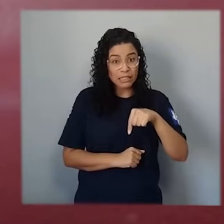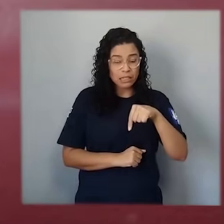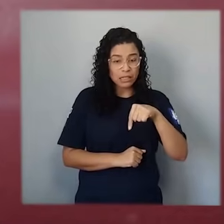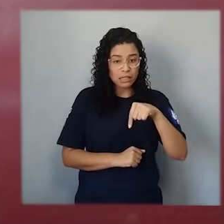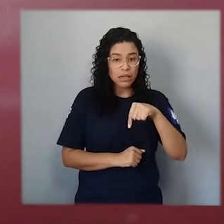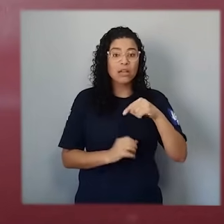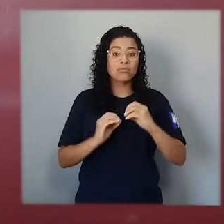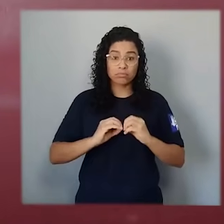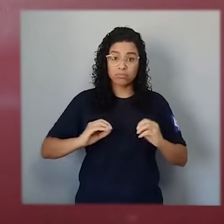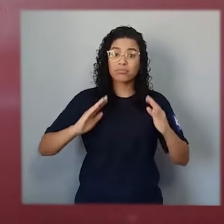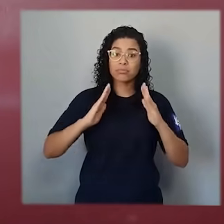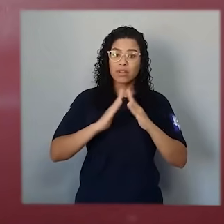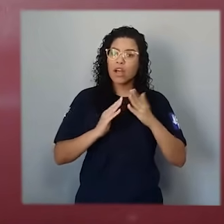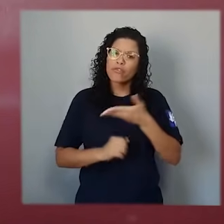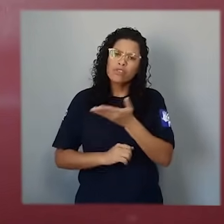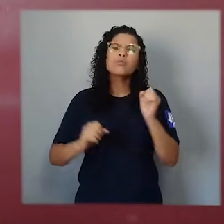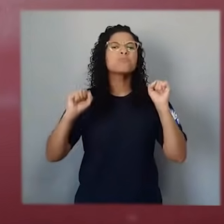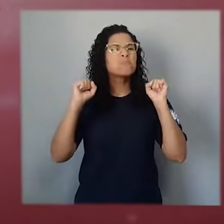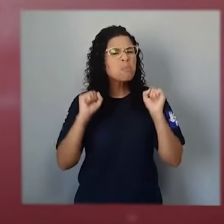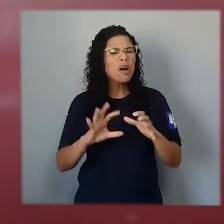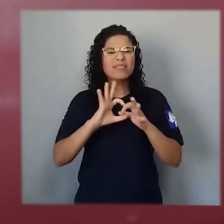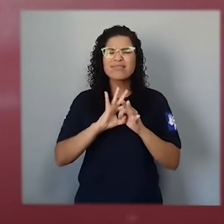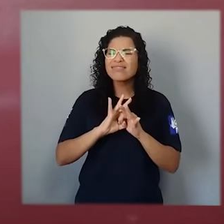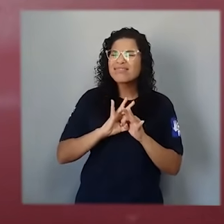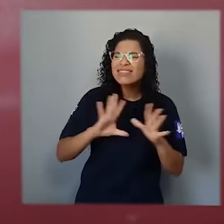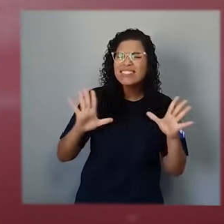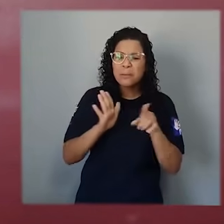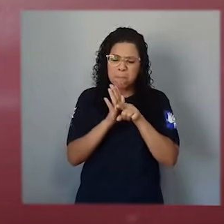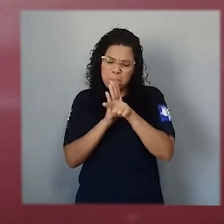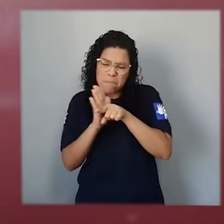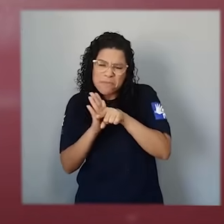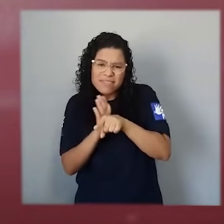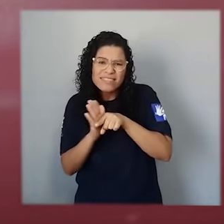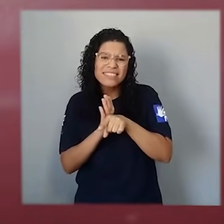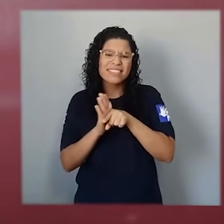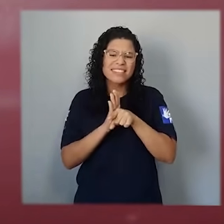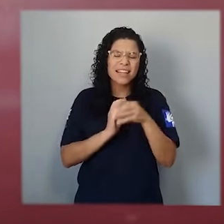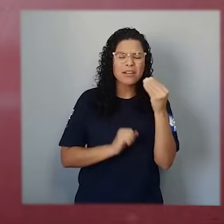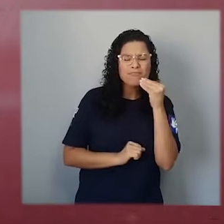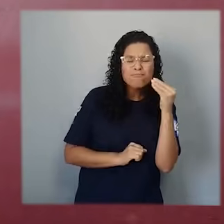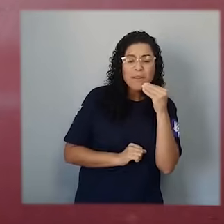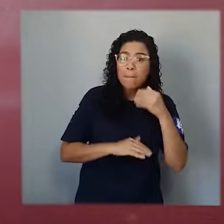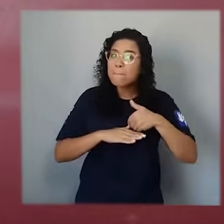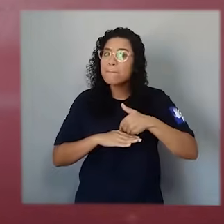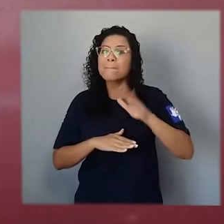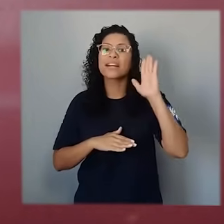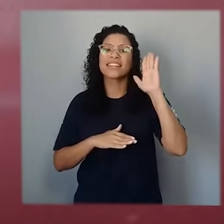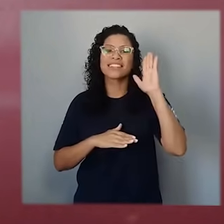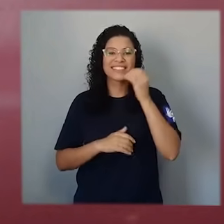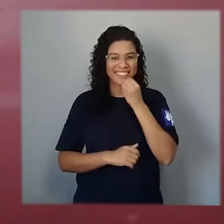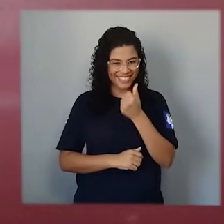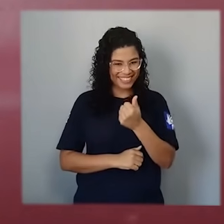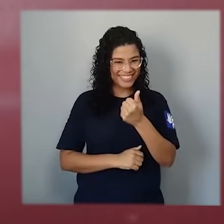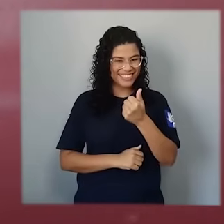vocês podem experimentar, inventar, pesquisar ainda mais. Tudo bem?